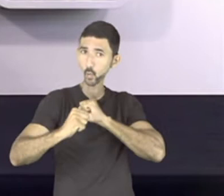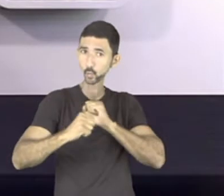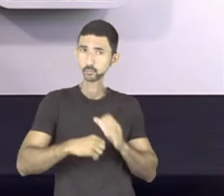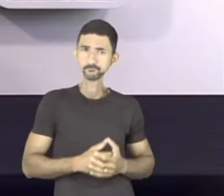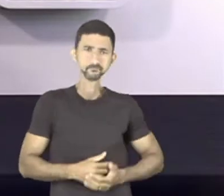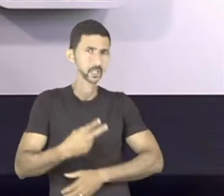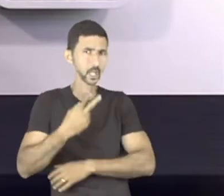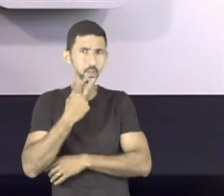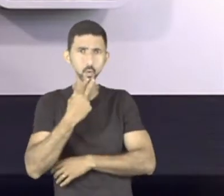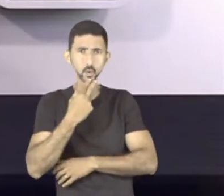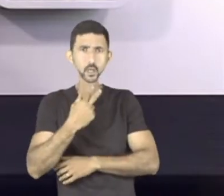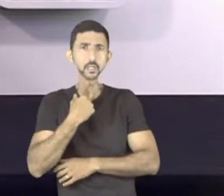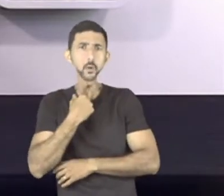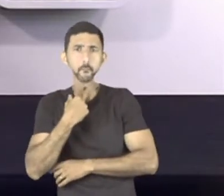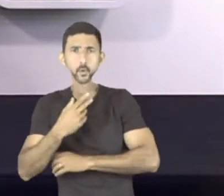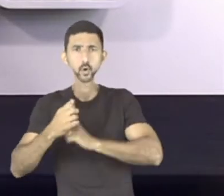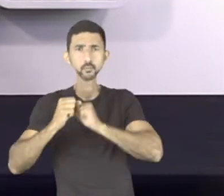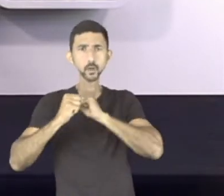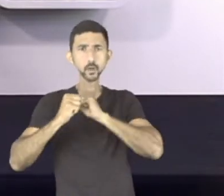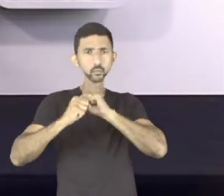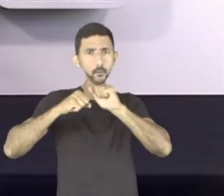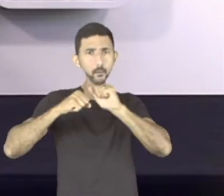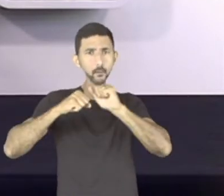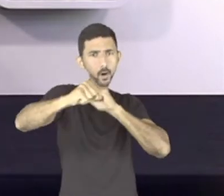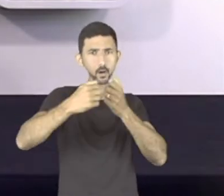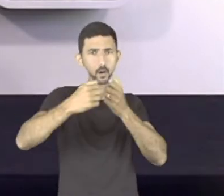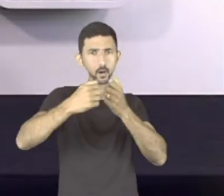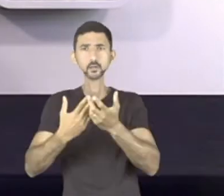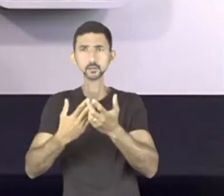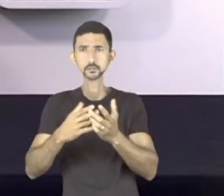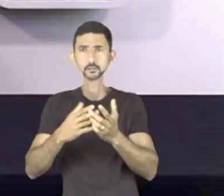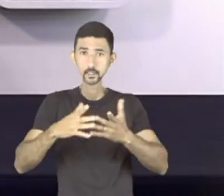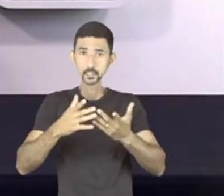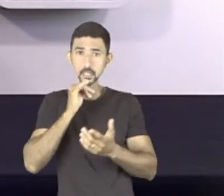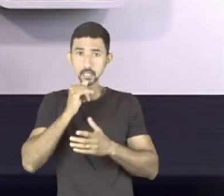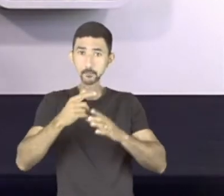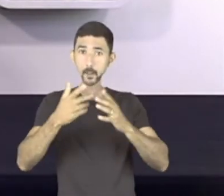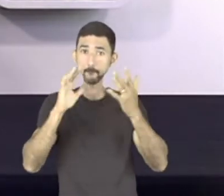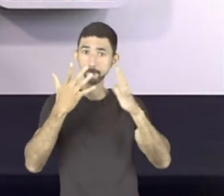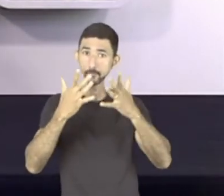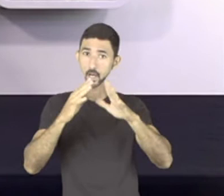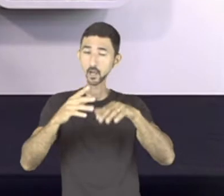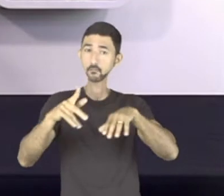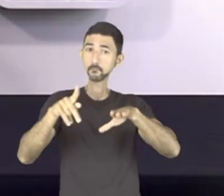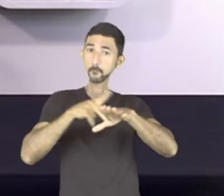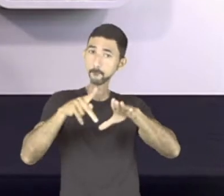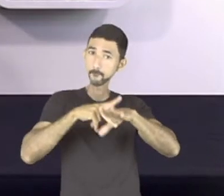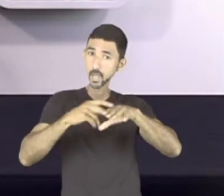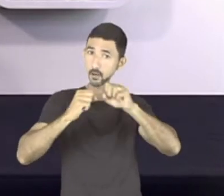Então, é uma luta com golpes. Apesar de utilizar mãos e pés